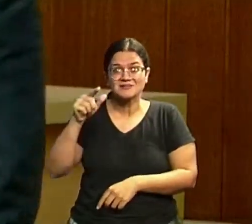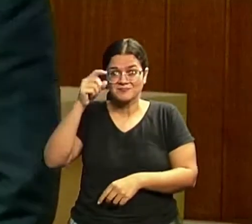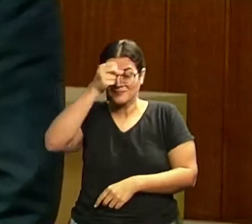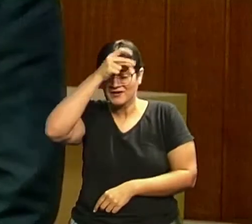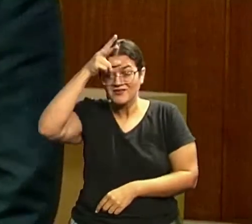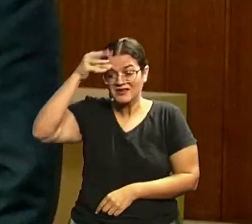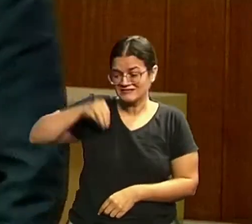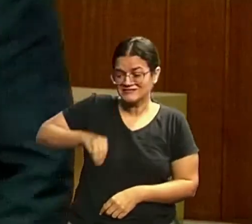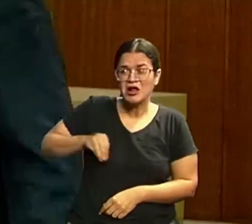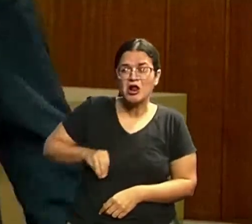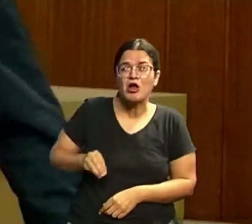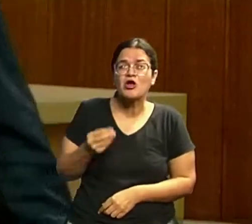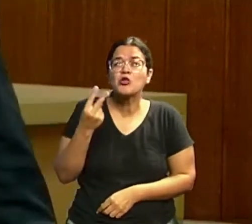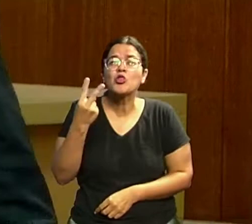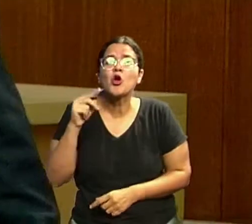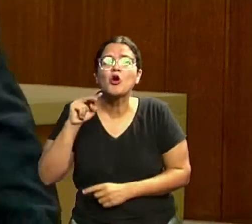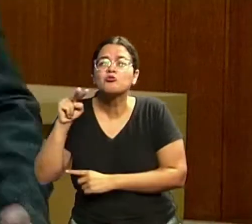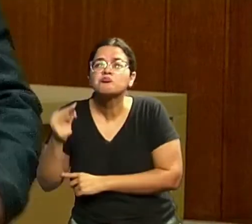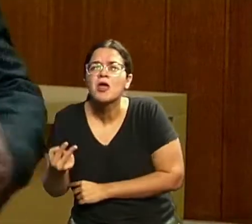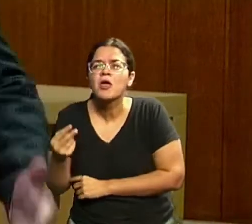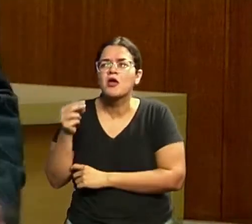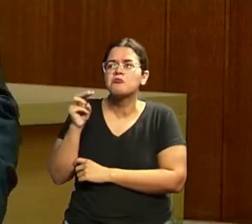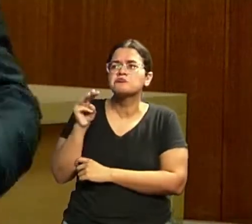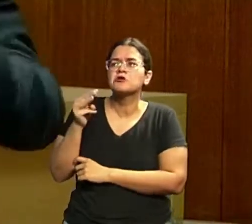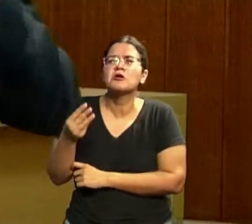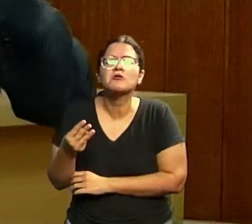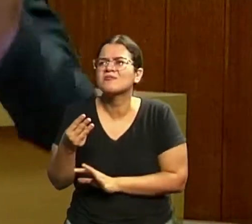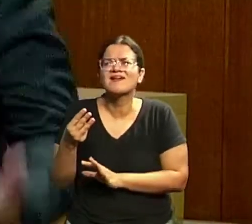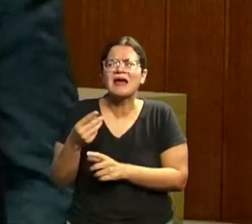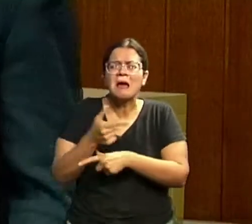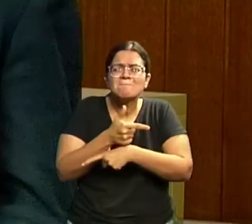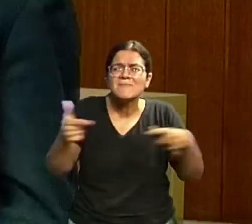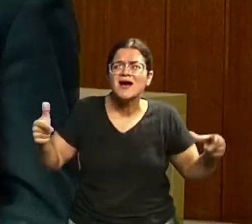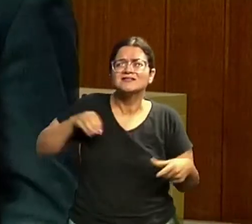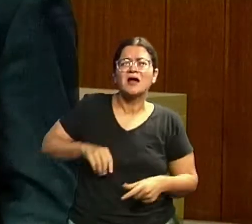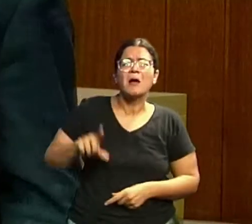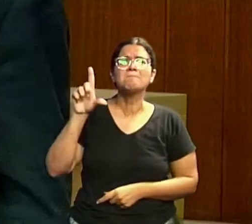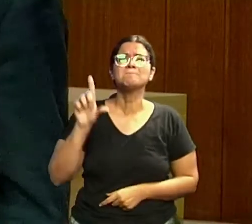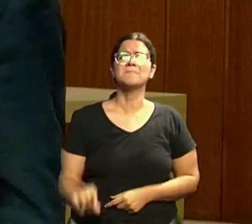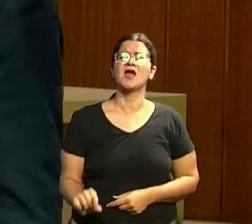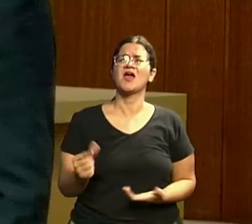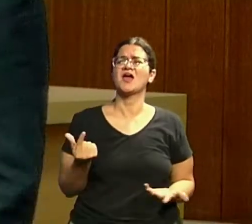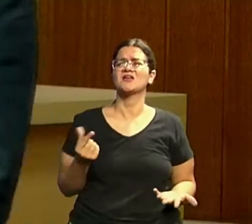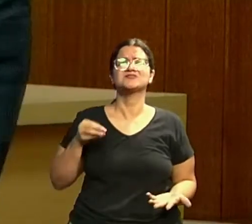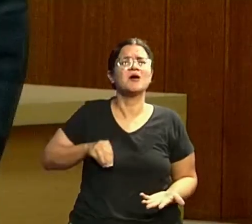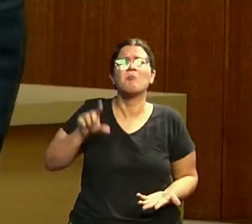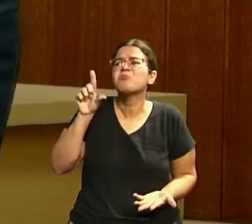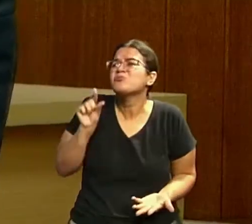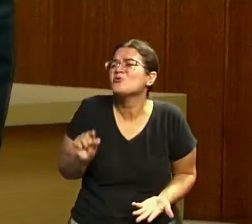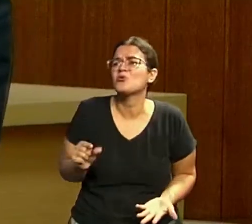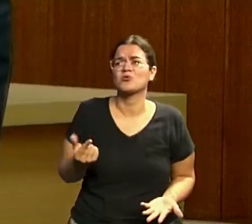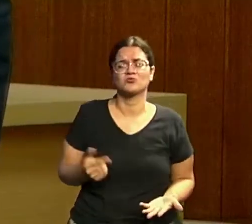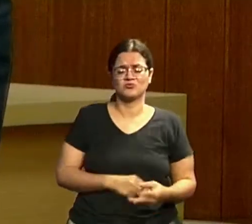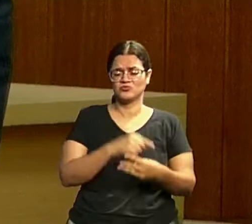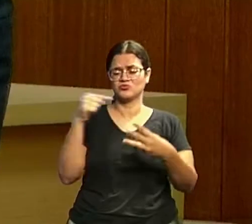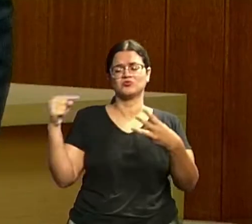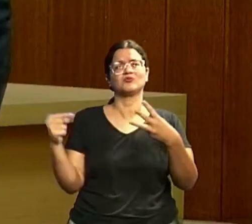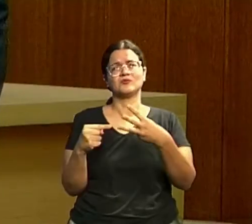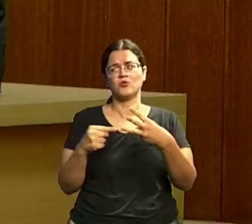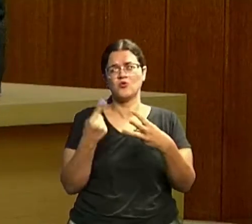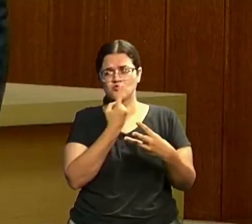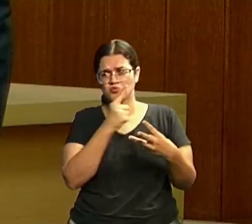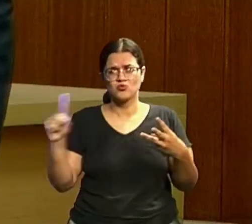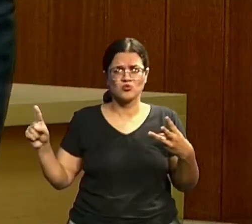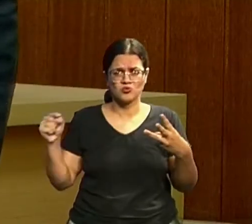até 2 salários mínimos, 2,5. A grande maioria ganha muito pouco, muito pouco. E por último,